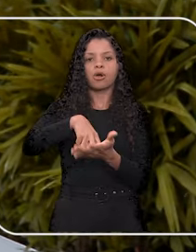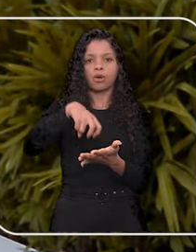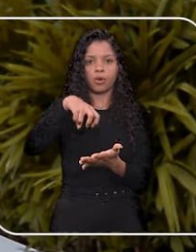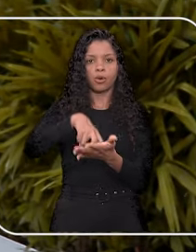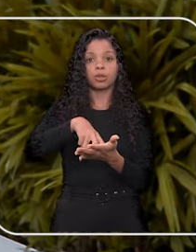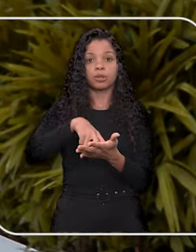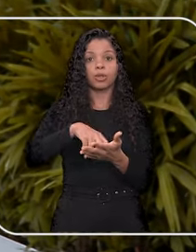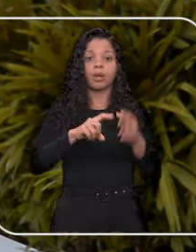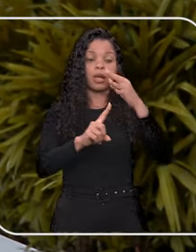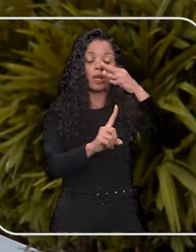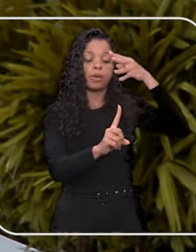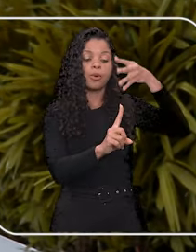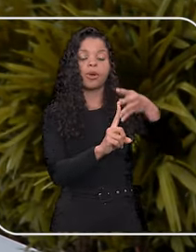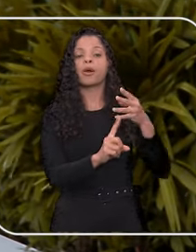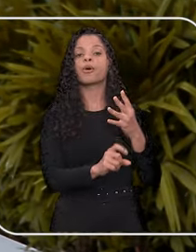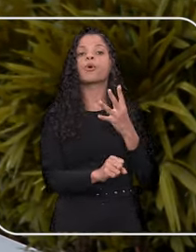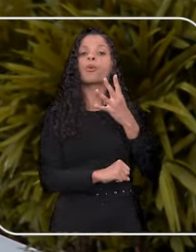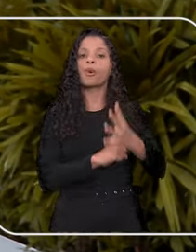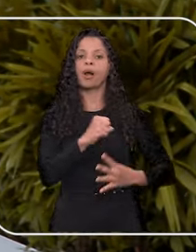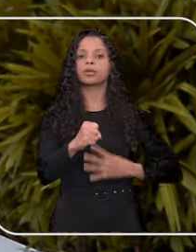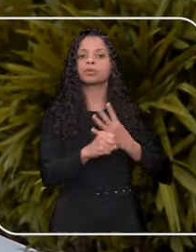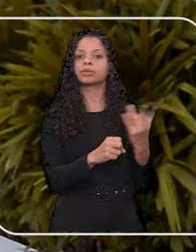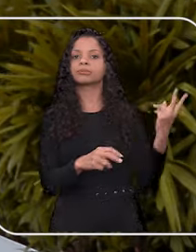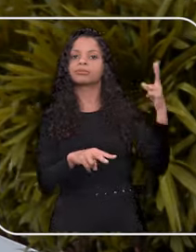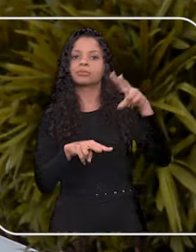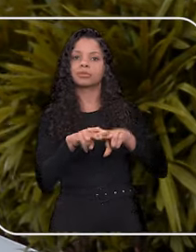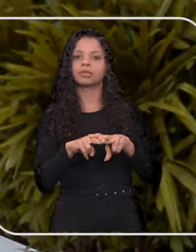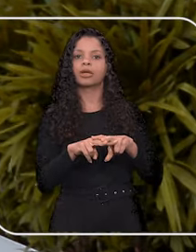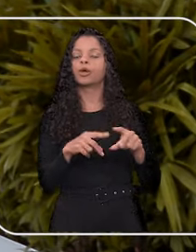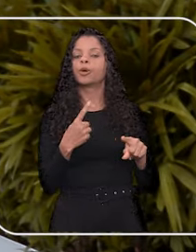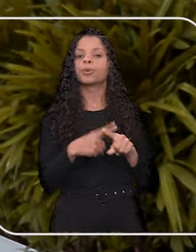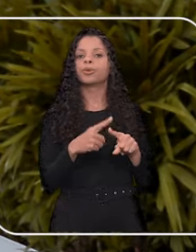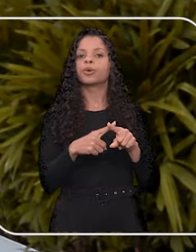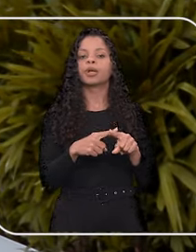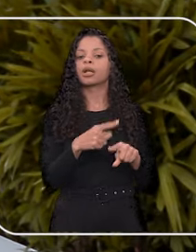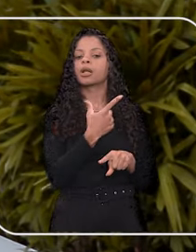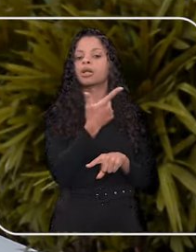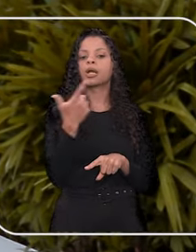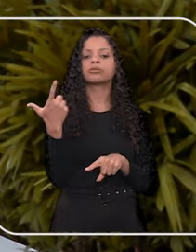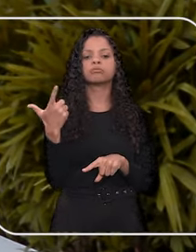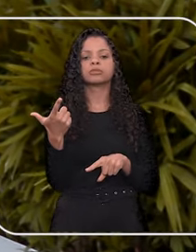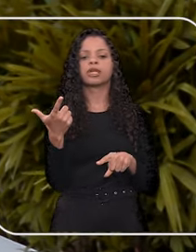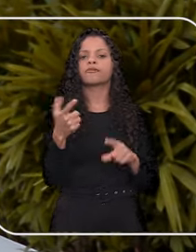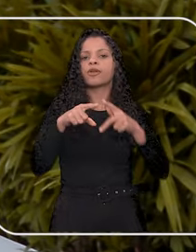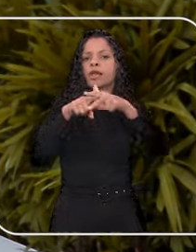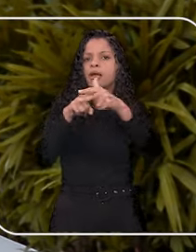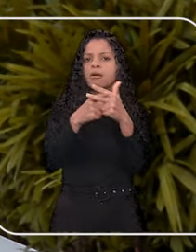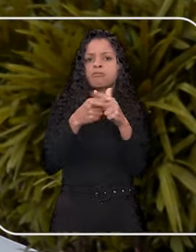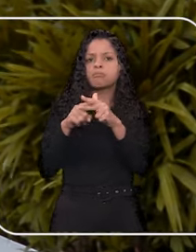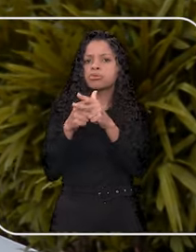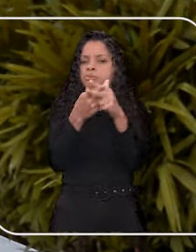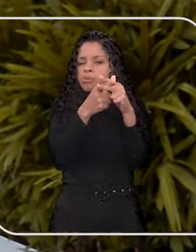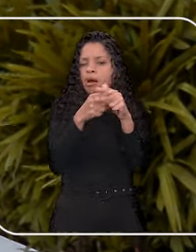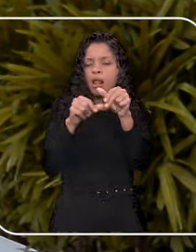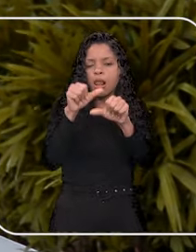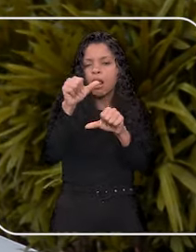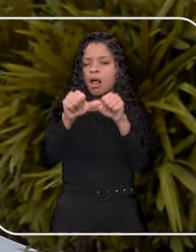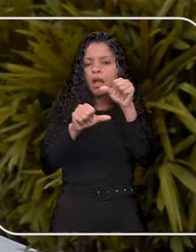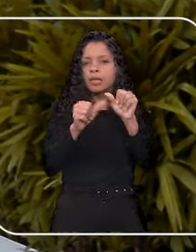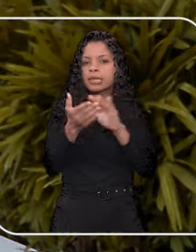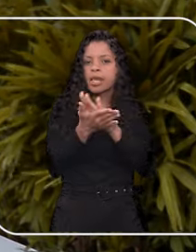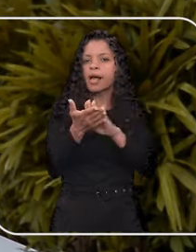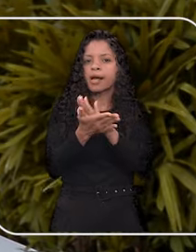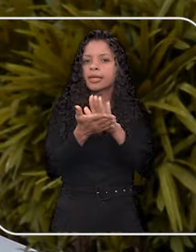e condenou ré H 4 anos e 1 mês de prisão sob o fundamento de que não foram apontados indícios de manipulação ou de outro